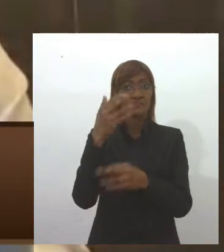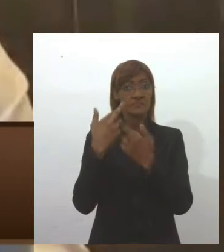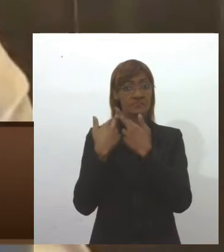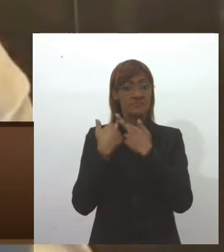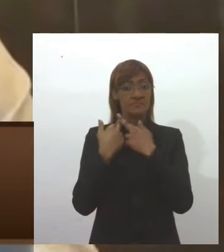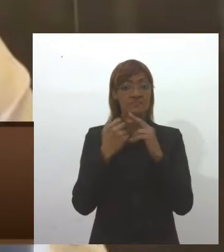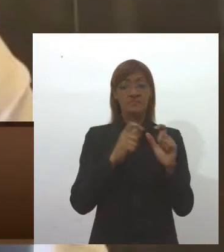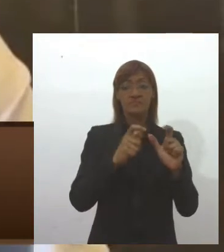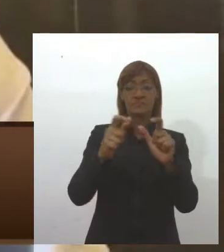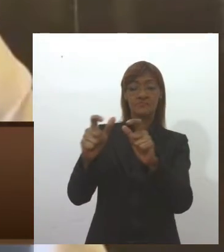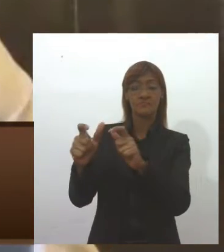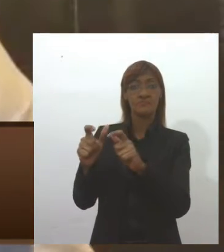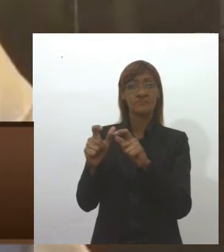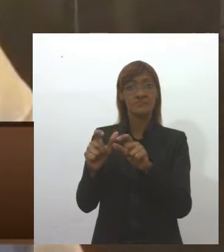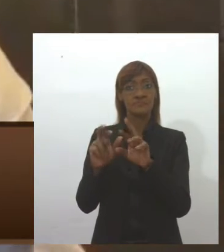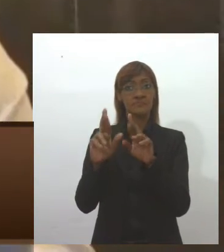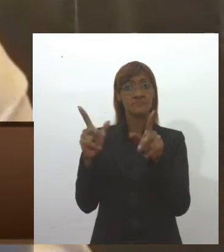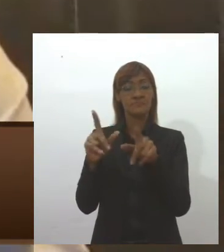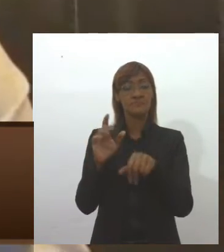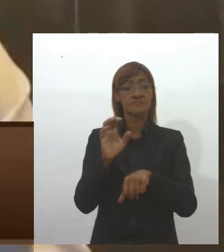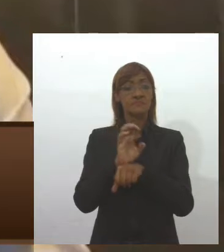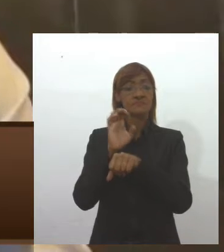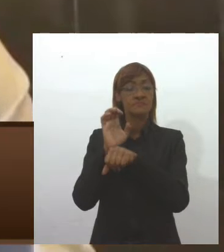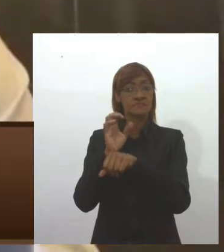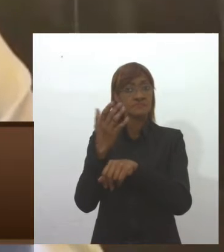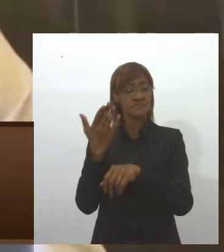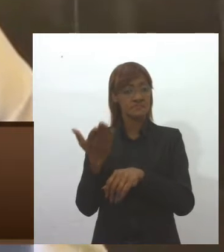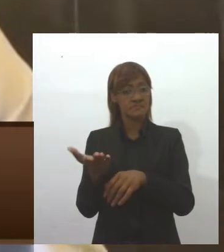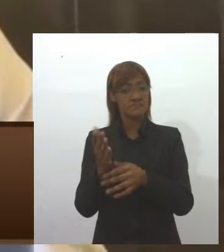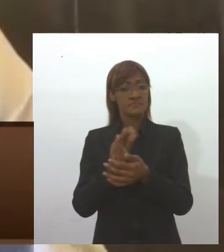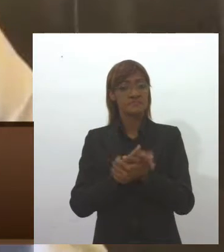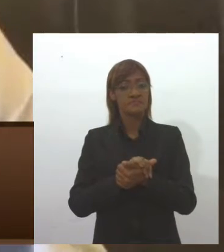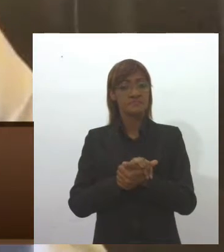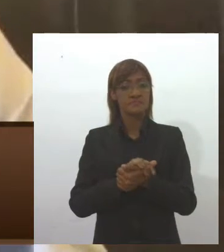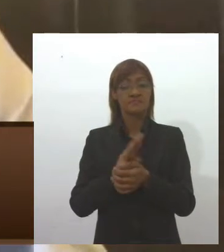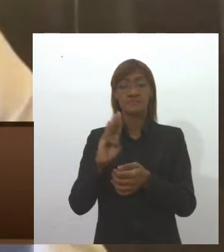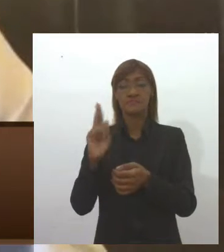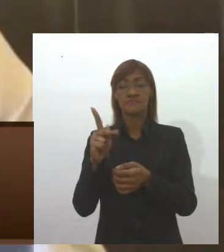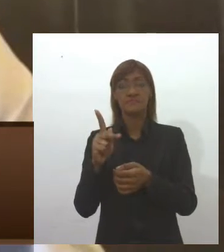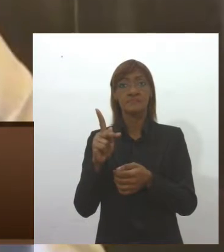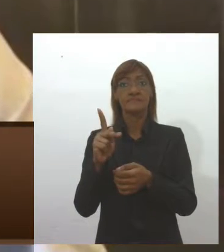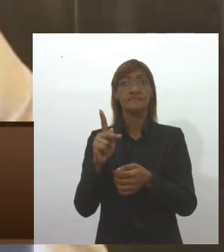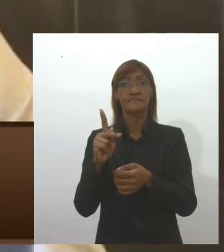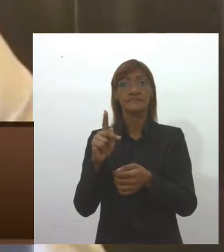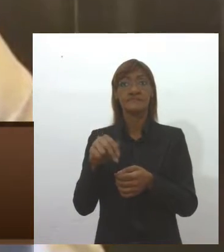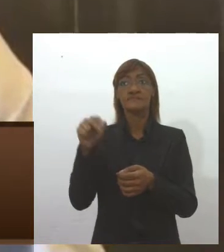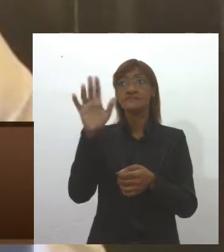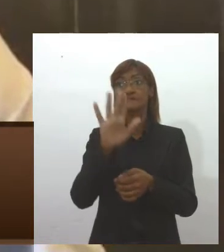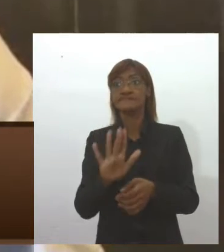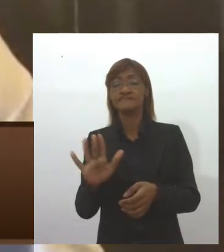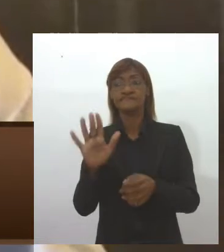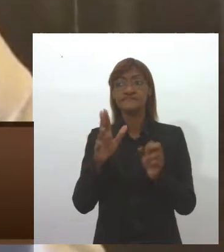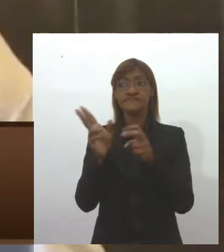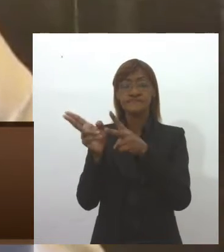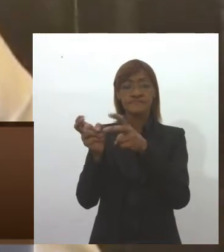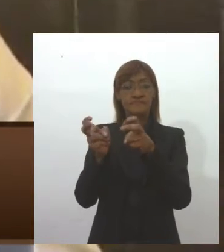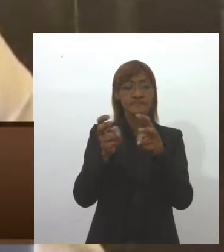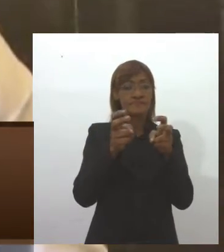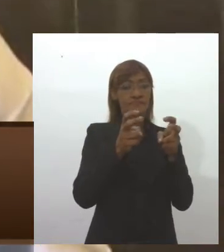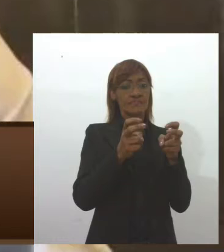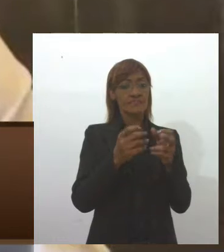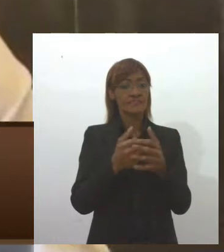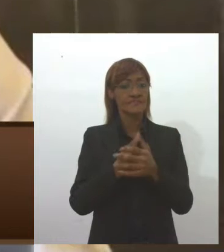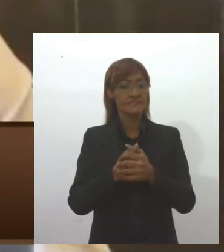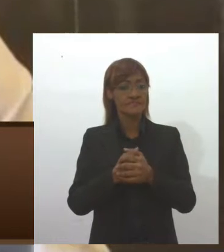outros estados. Nós conversamos sempre com a BH Nacional e a gente estava vendo que a concorrência, a competitividade, nós